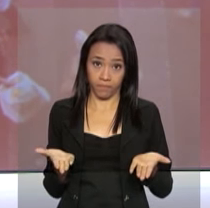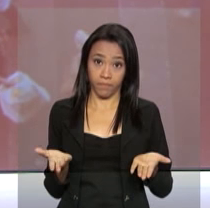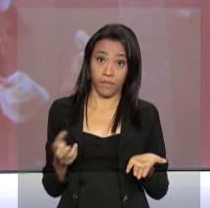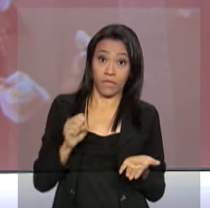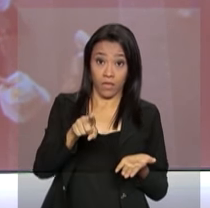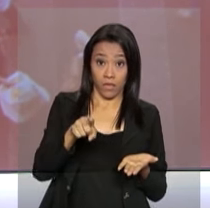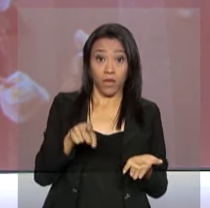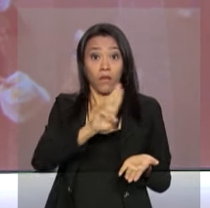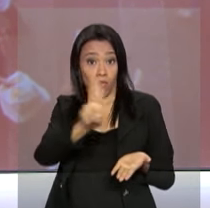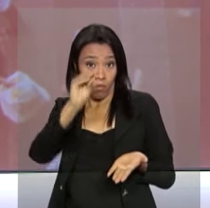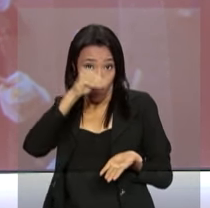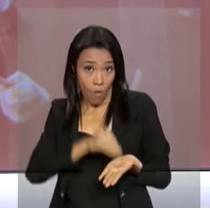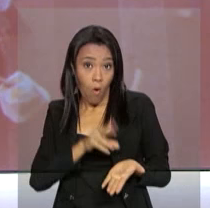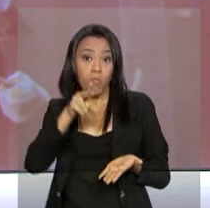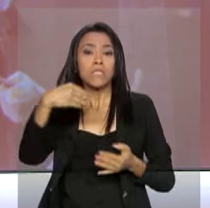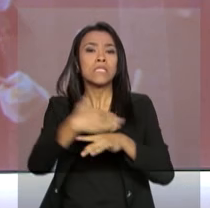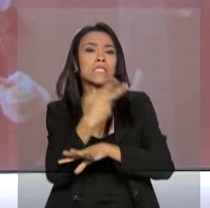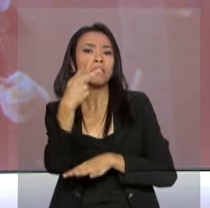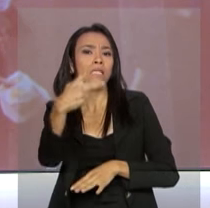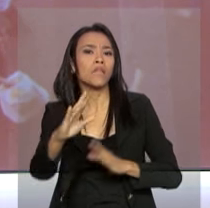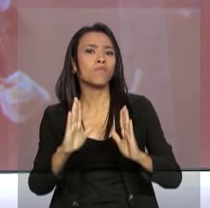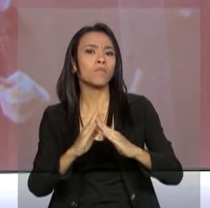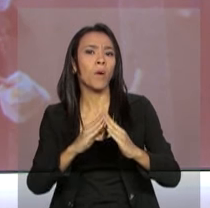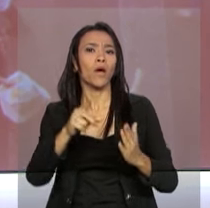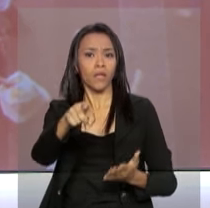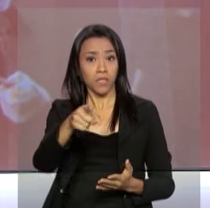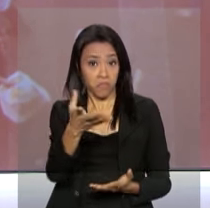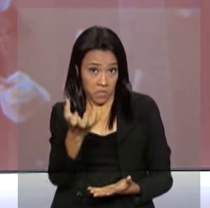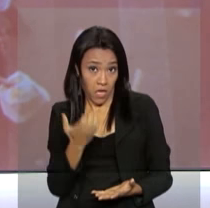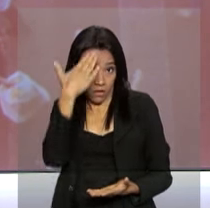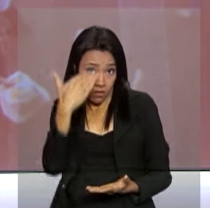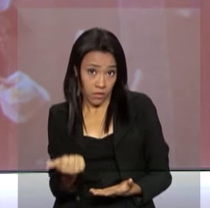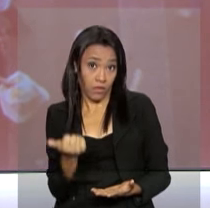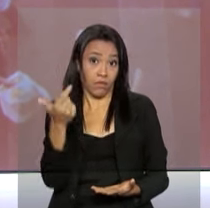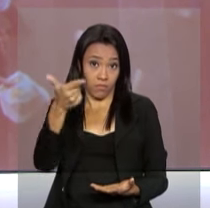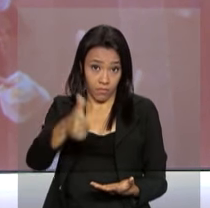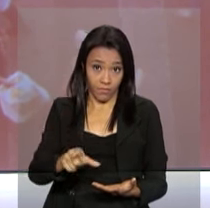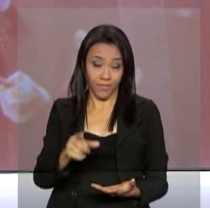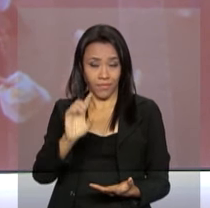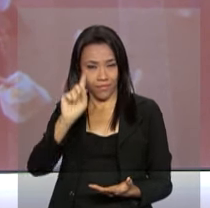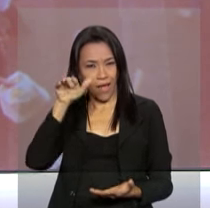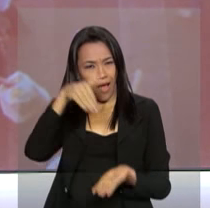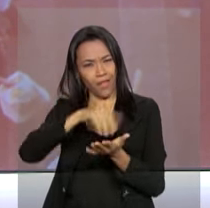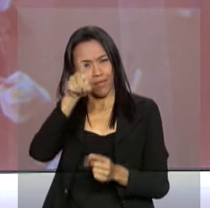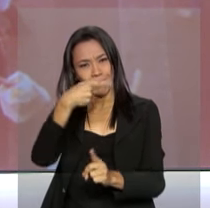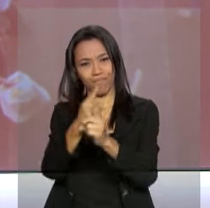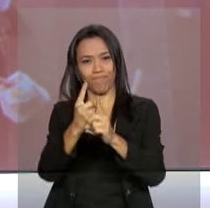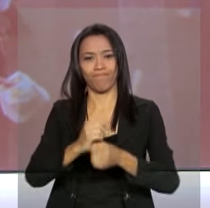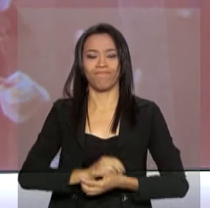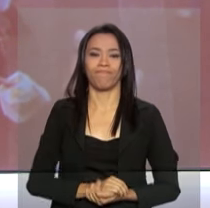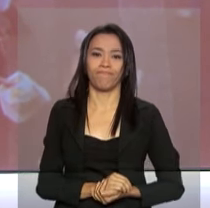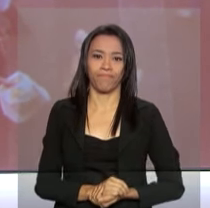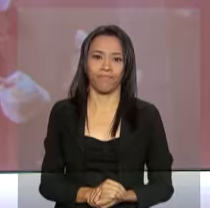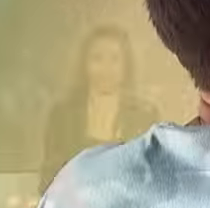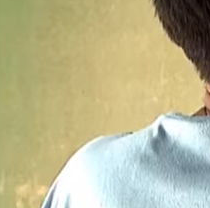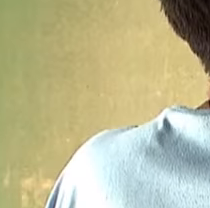pordentrodogoverno@presidencia.gov.br. Informe o seu nome, a cidade onde você mora e o que você gostaria de saber. Até a próxima!